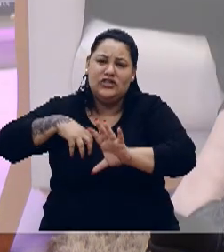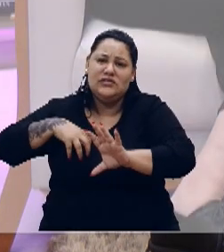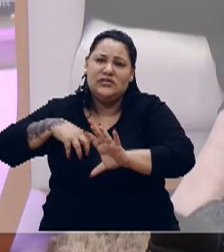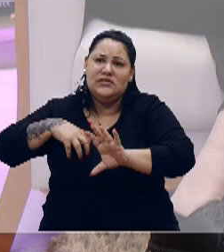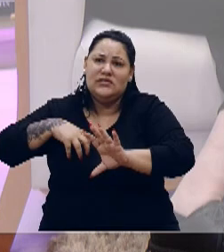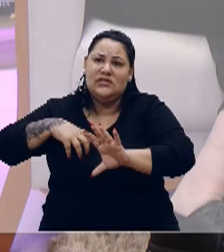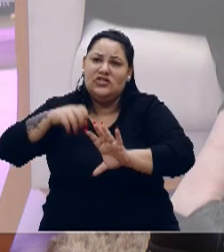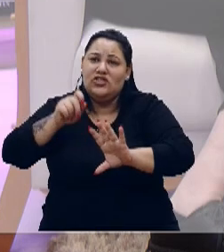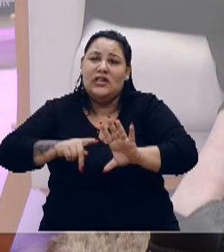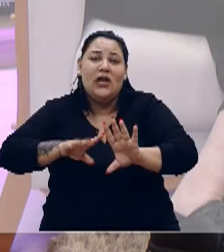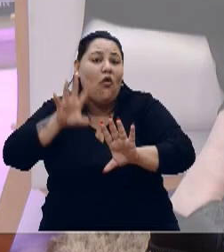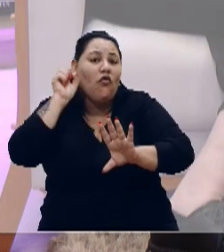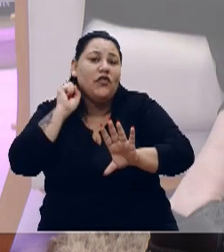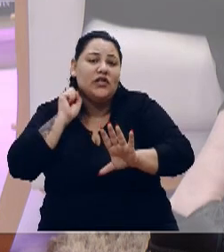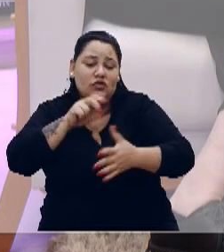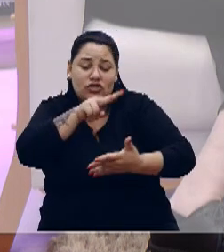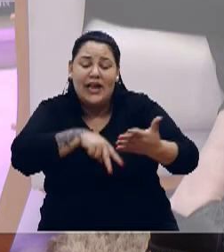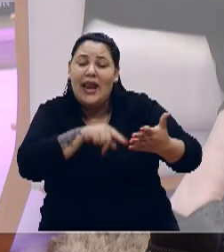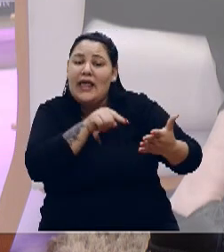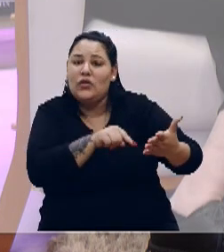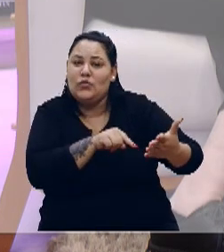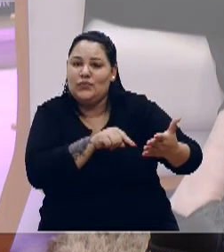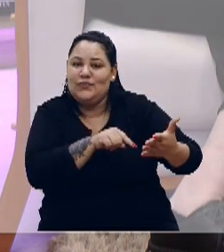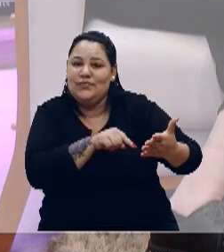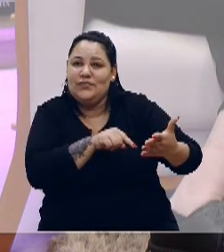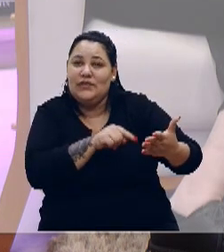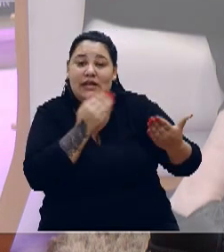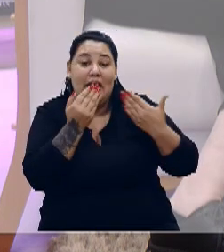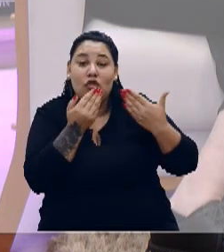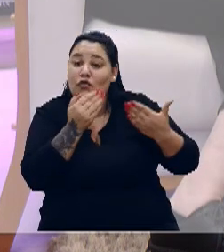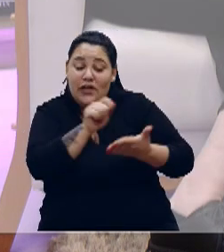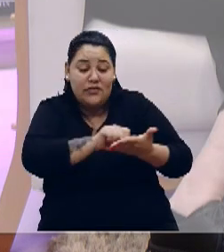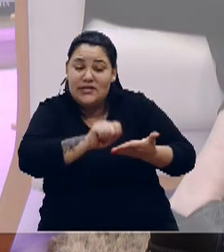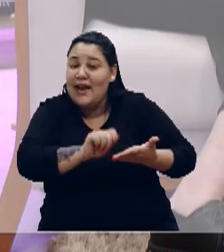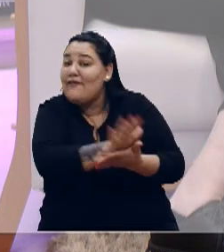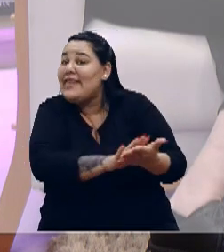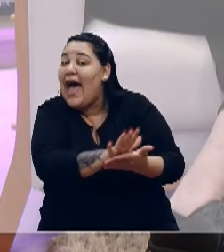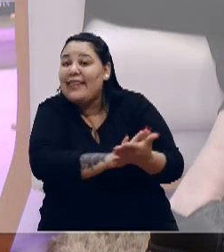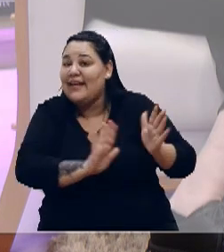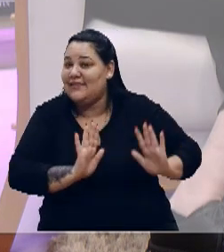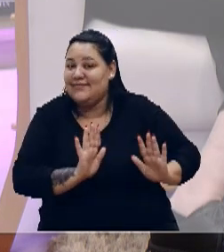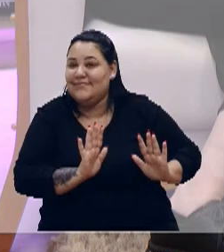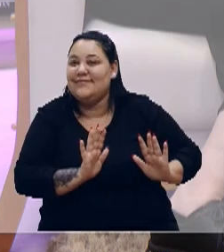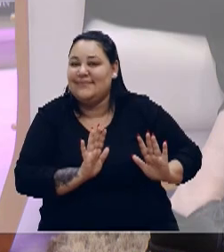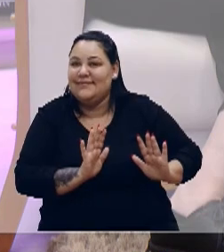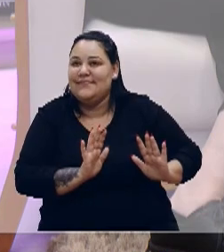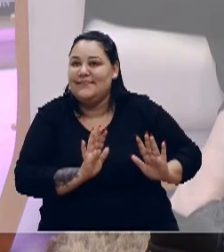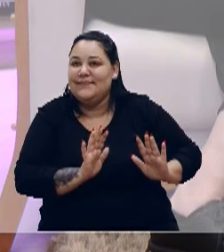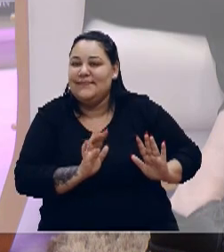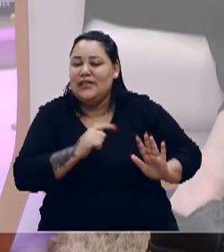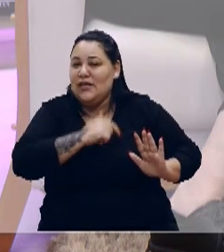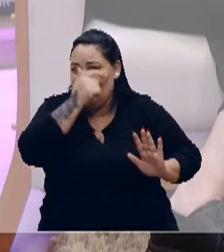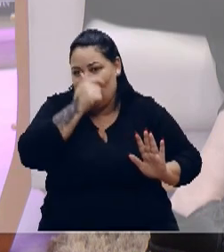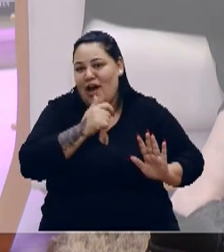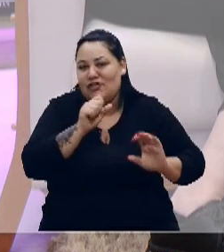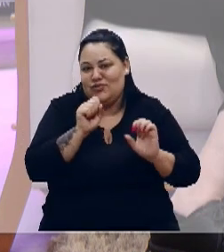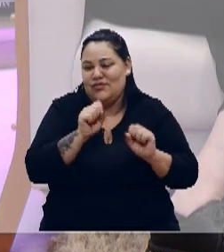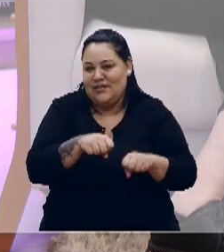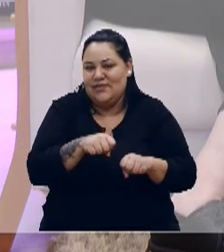esse comentário, de estar lendo esse comentário. Na dúvida, não escreva nada, né? Então, acho que isso